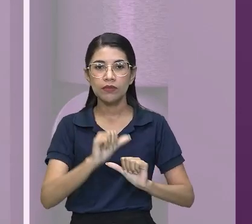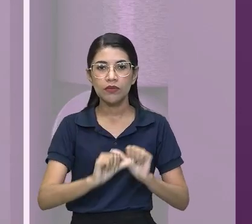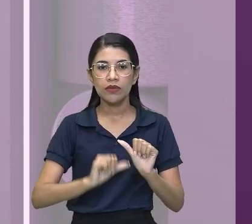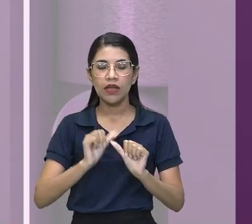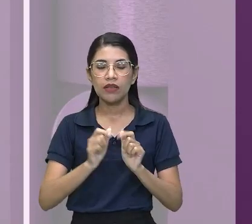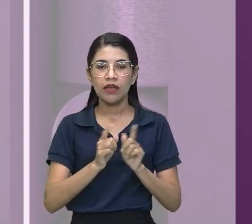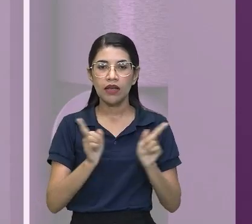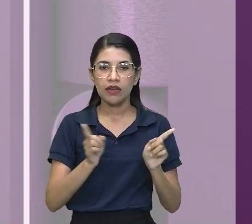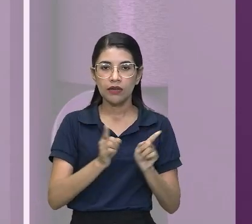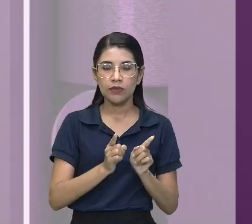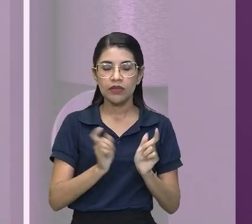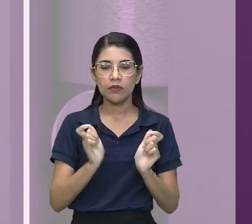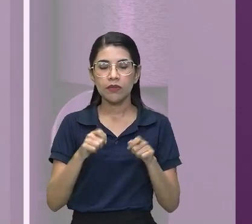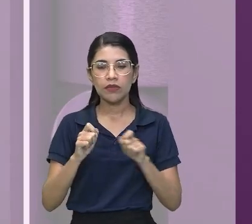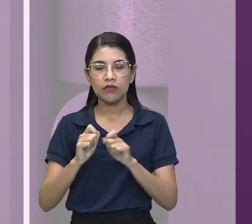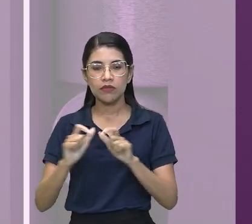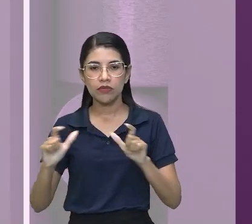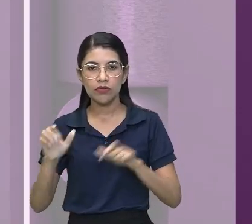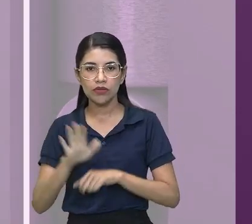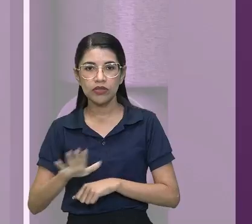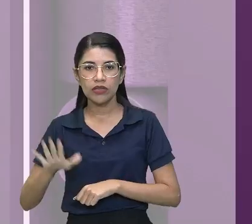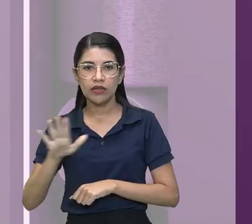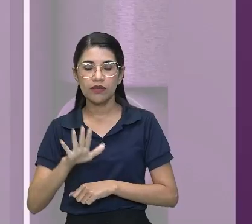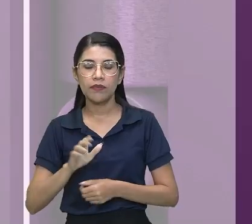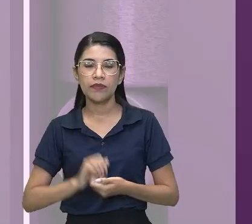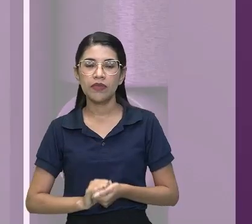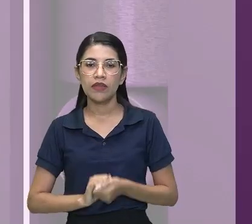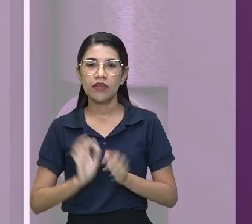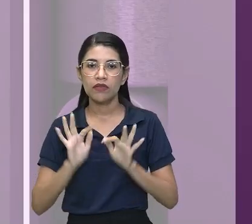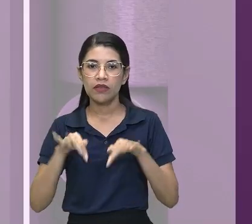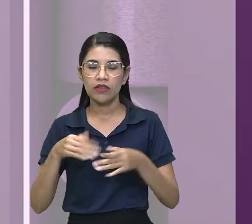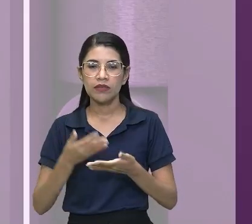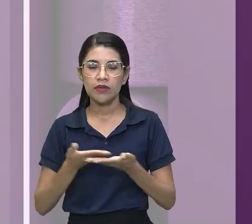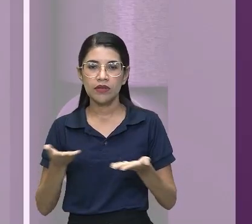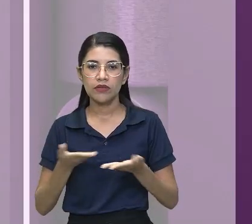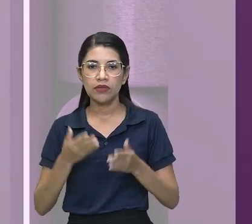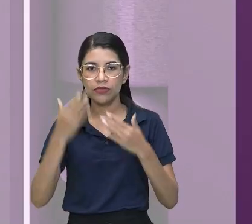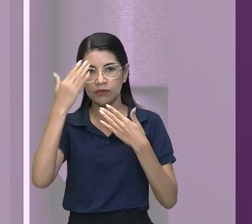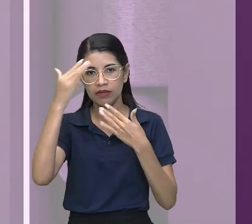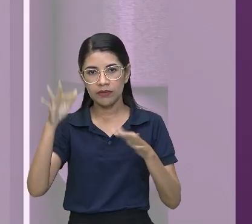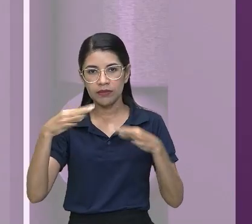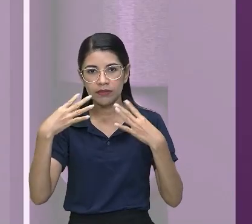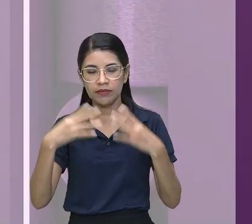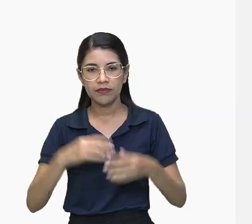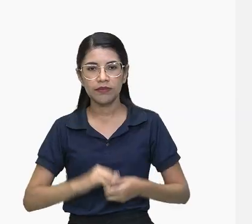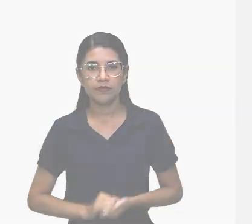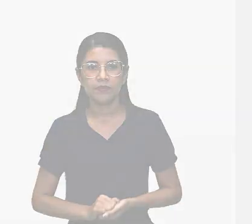reduzida para a equação geral, tá bom? Esse é o final da nossa aula. Obrigado pela sua atenção.